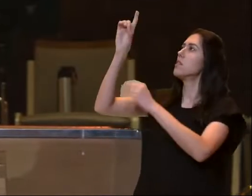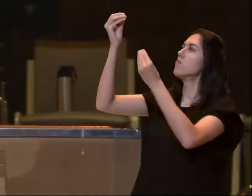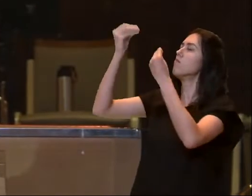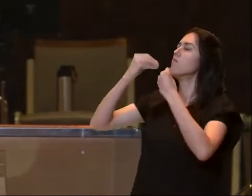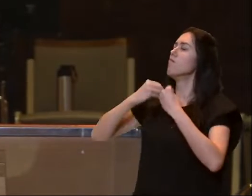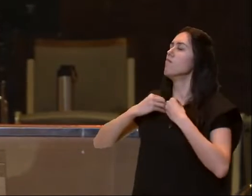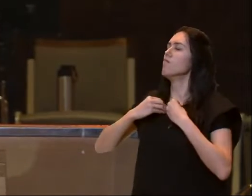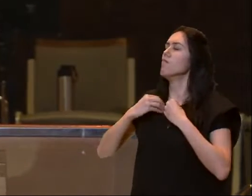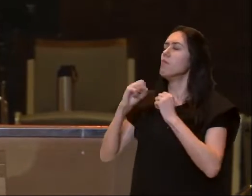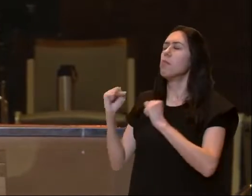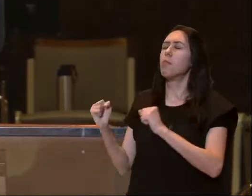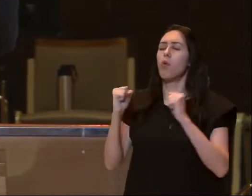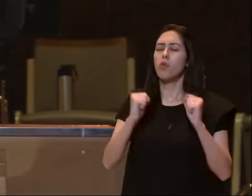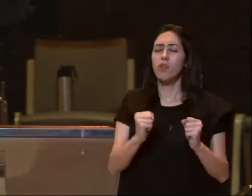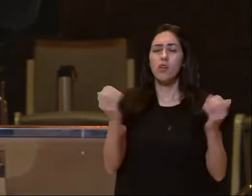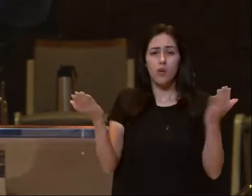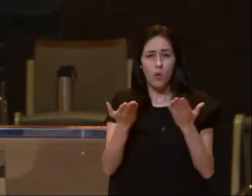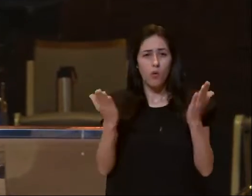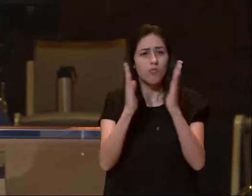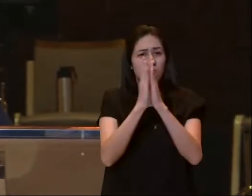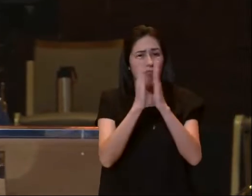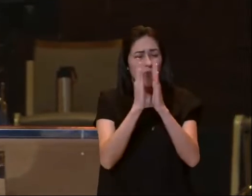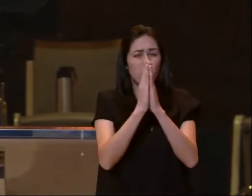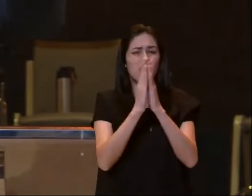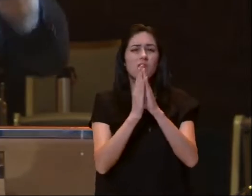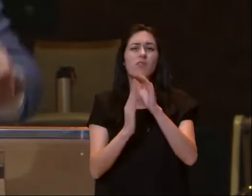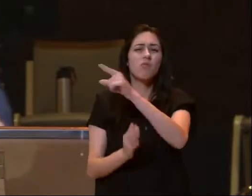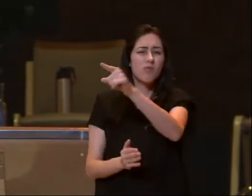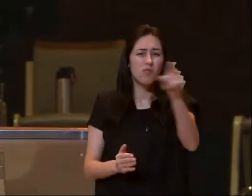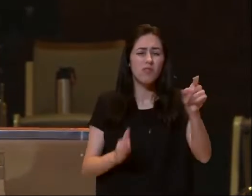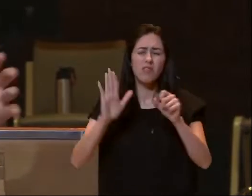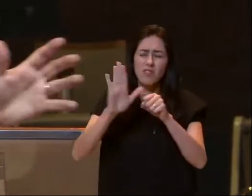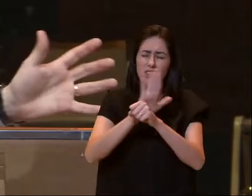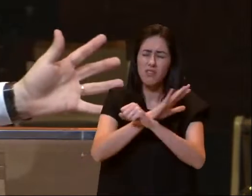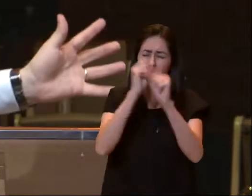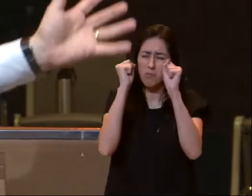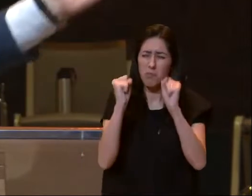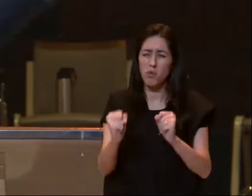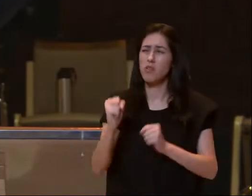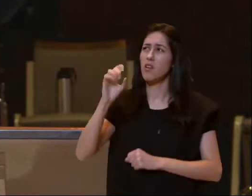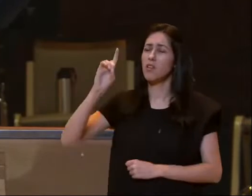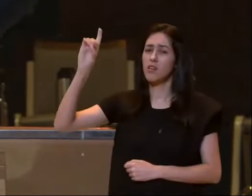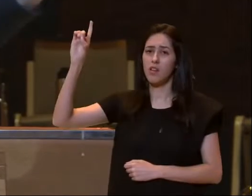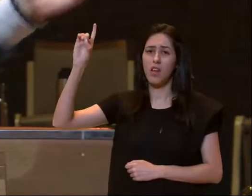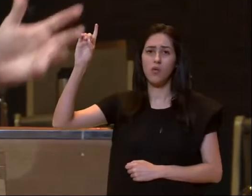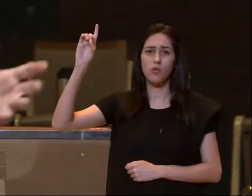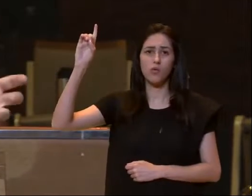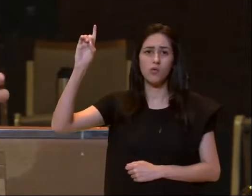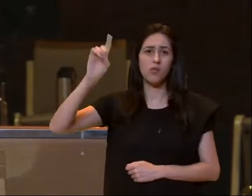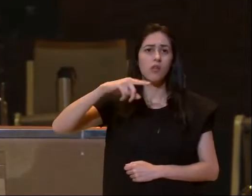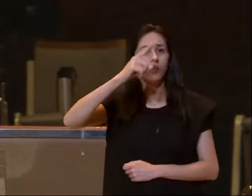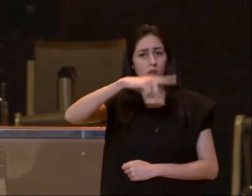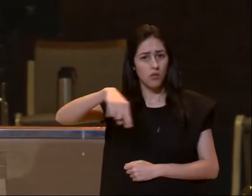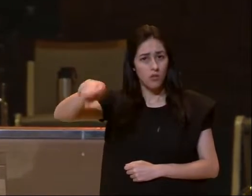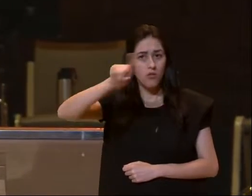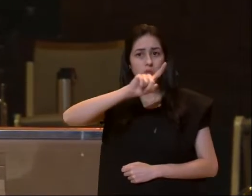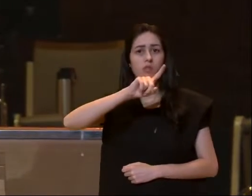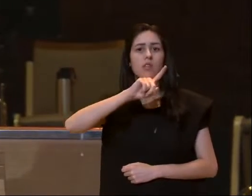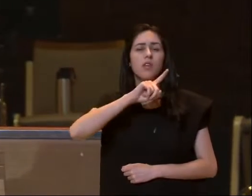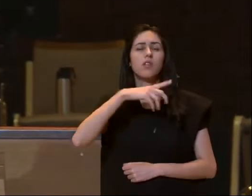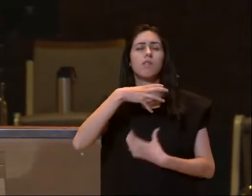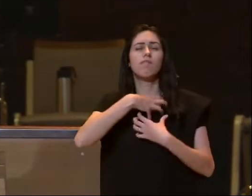que vocês sejam cheios do poder de Deus. E que isso venha através da